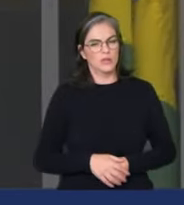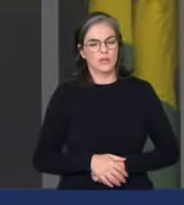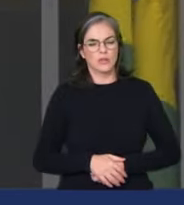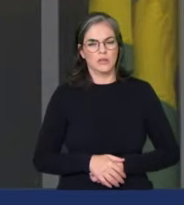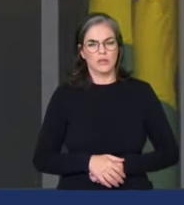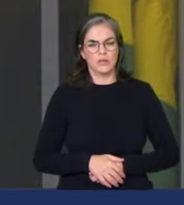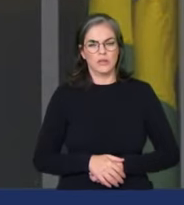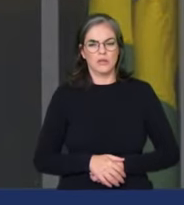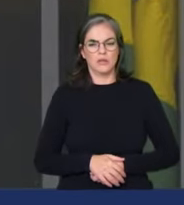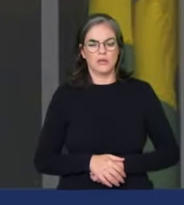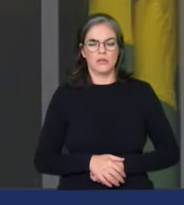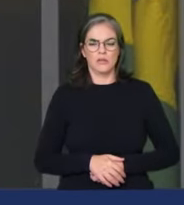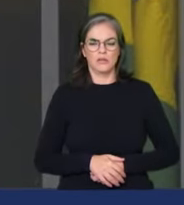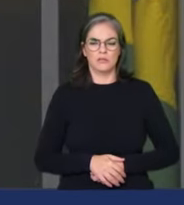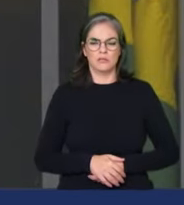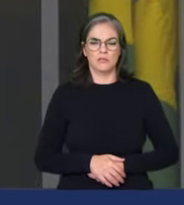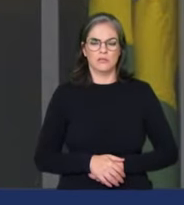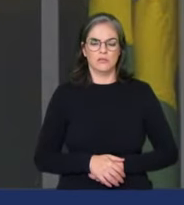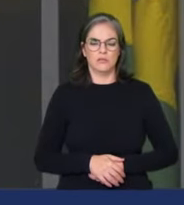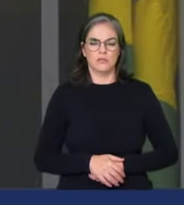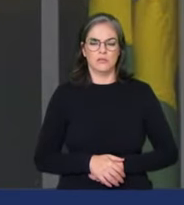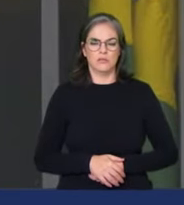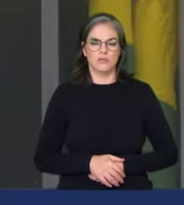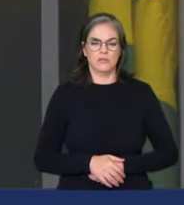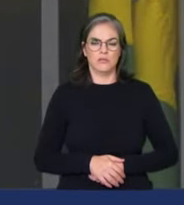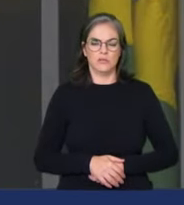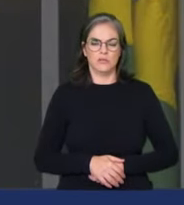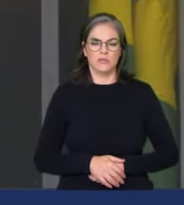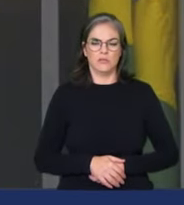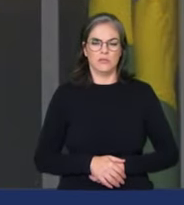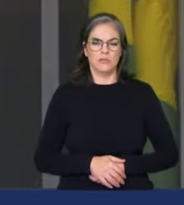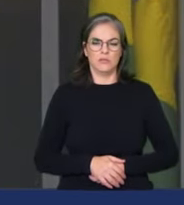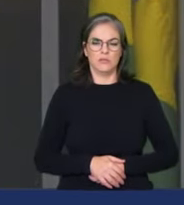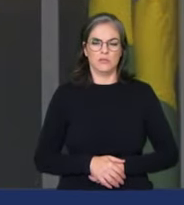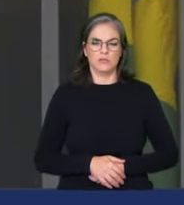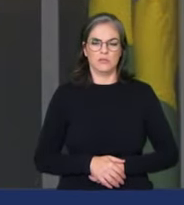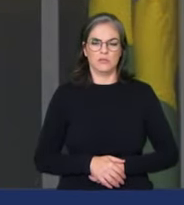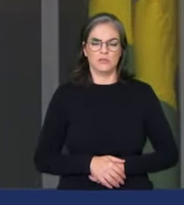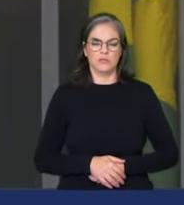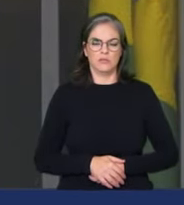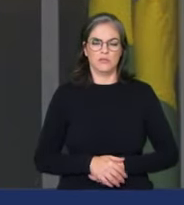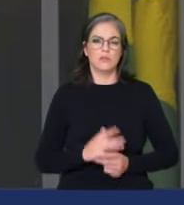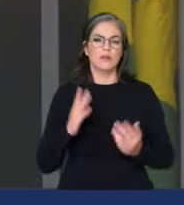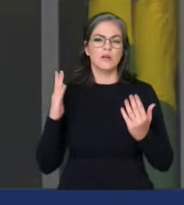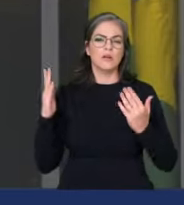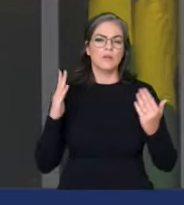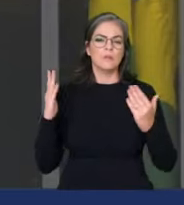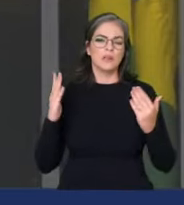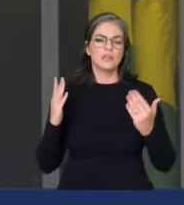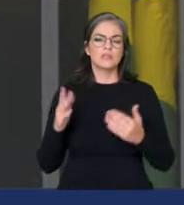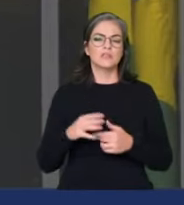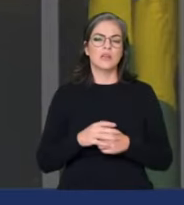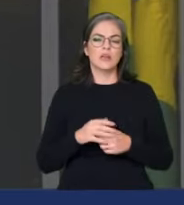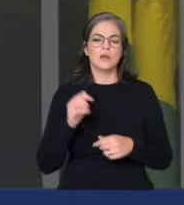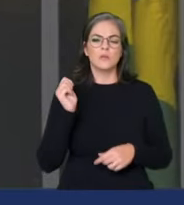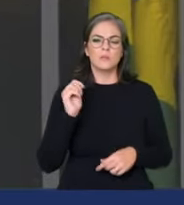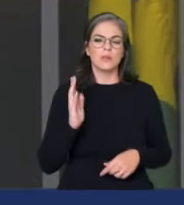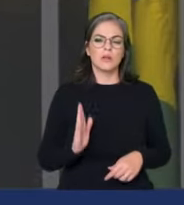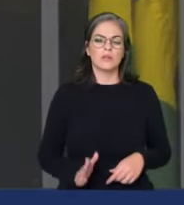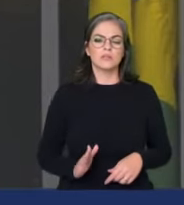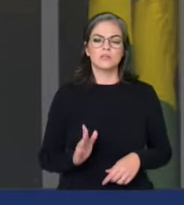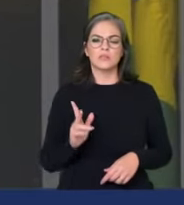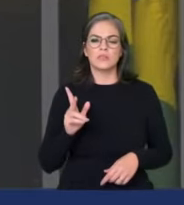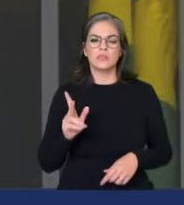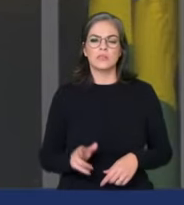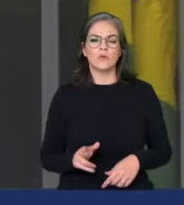andar cheiroso, para andar bacana, para comer churrasco, como eu vi alguém ontem comendo churrasco na Bahia, fazendo farra e